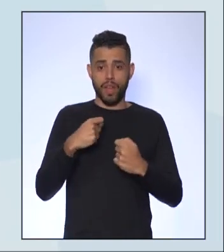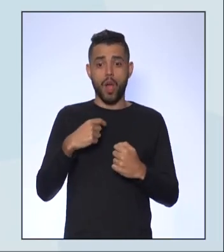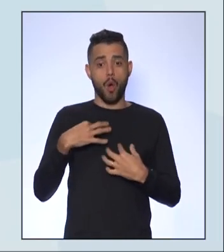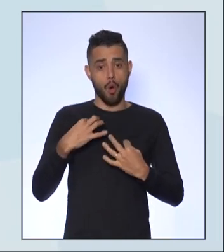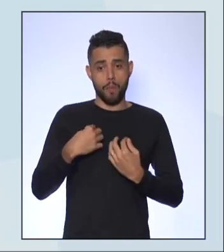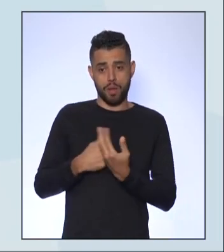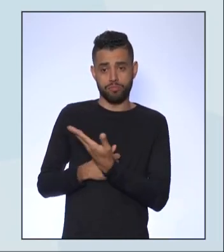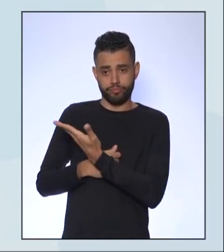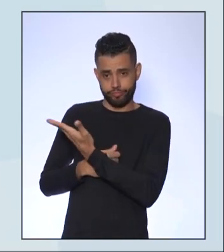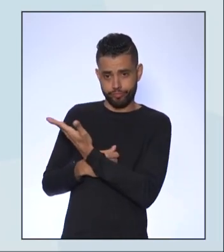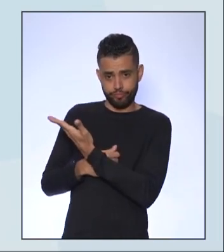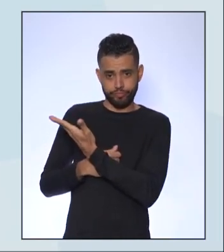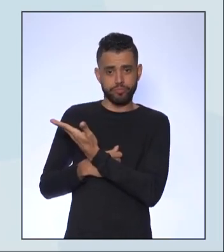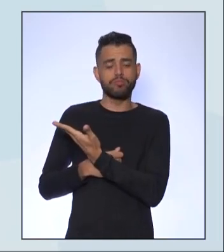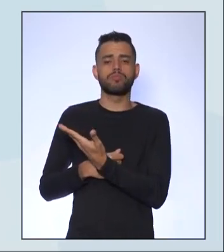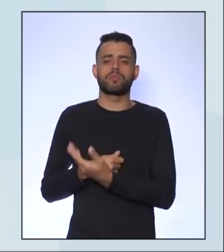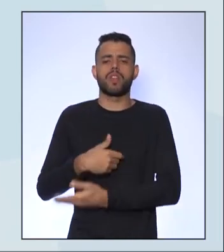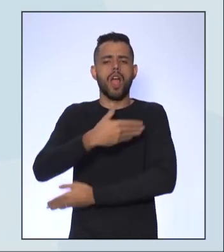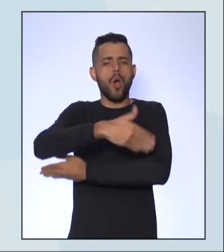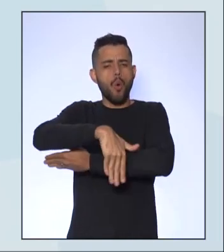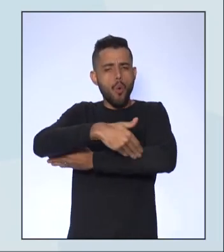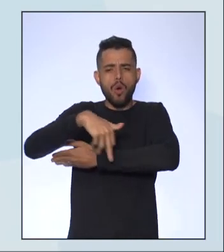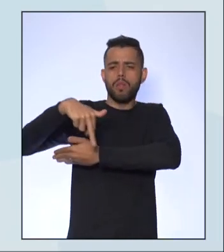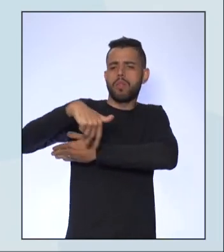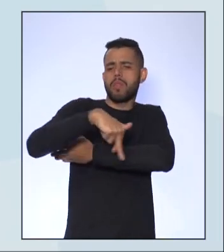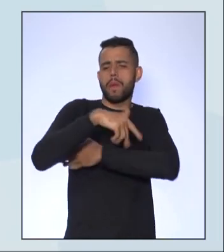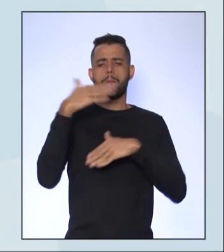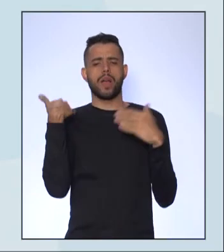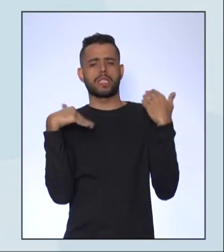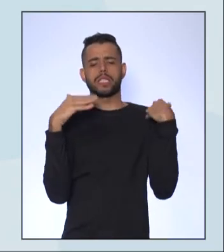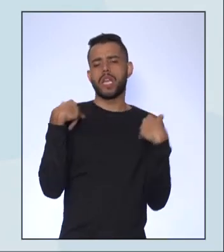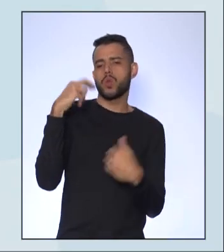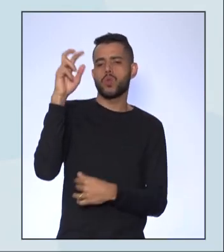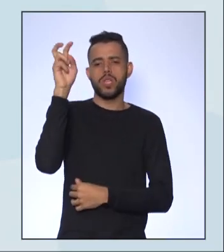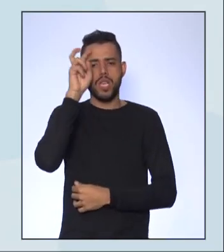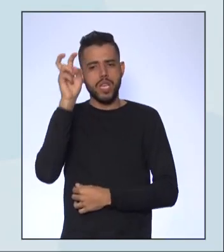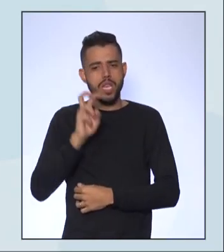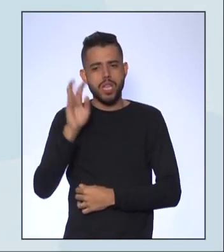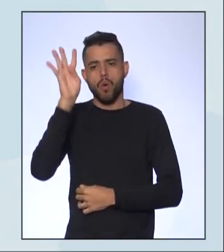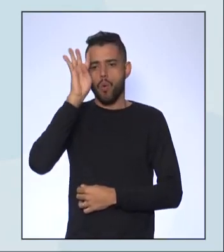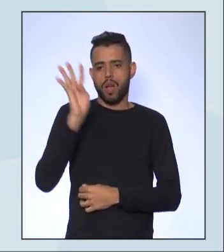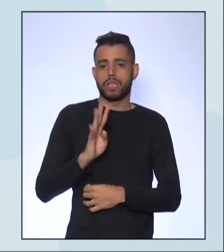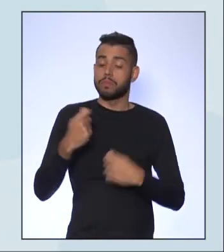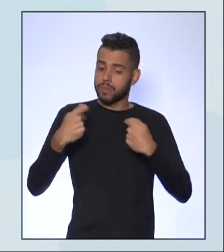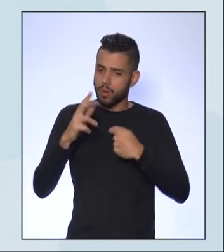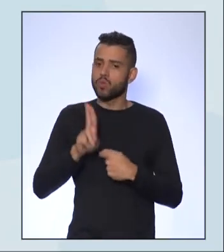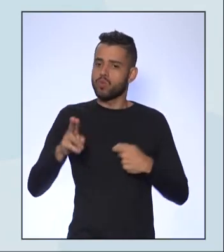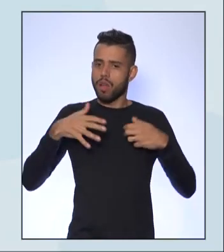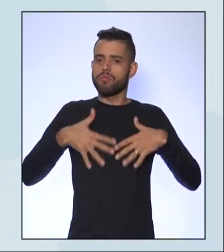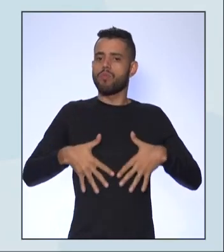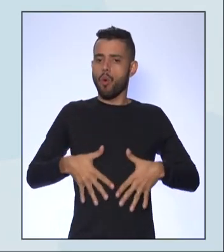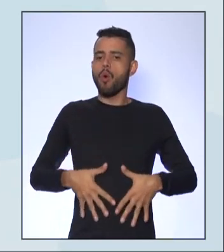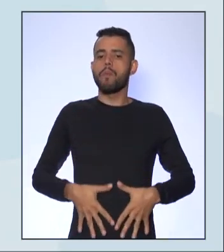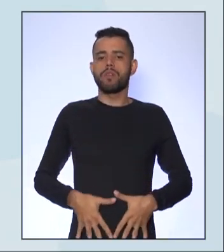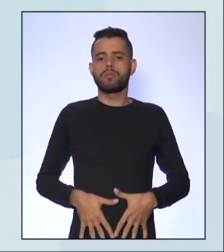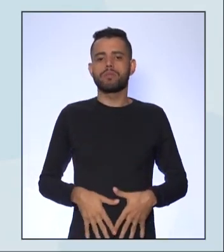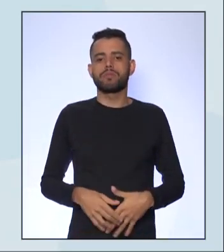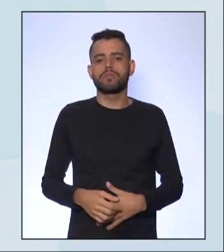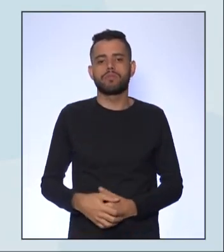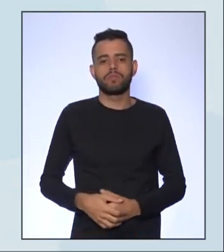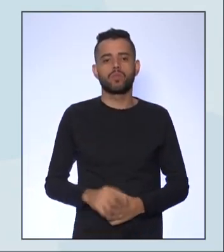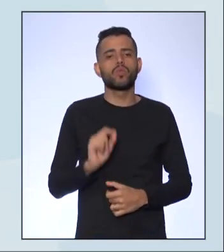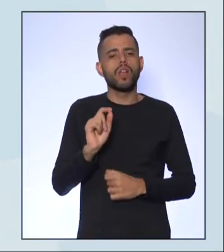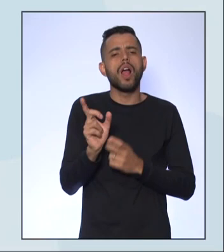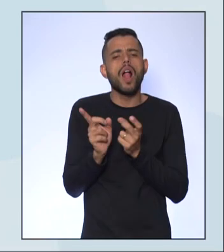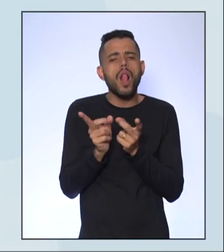roupa, sair à rua para os passeios, às quintas, às quartas-feiras, com esse tipo de vestimenta. Nota-se que a boutique